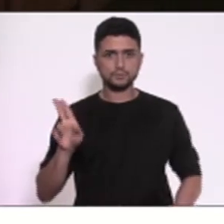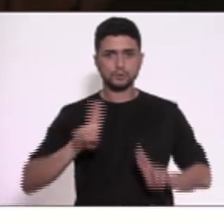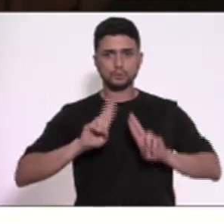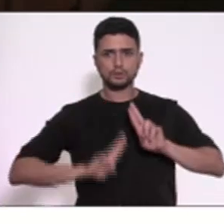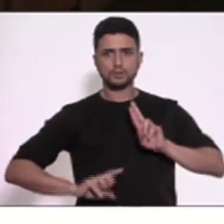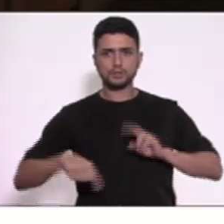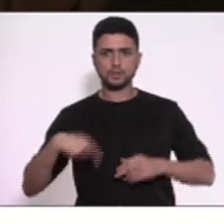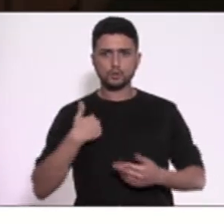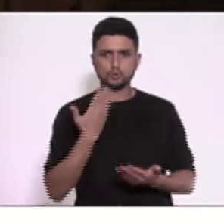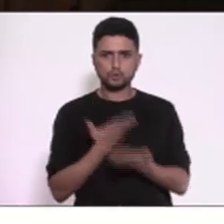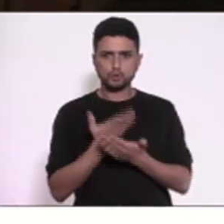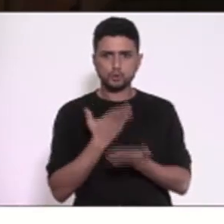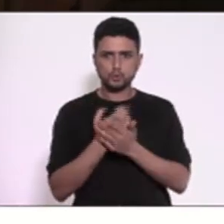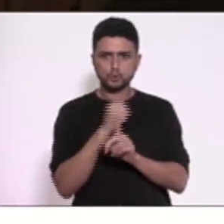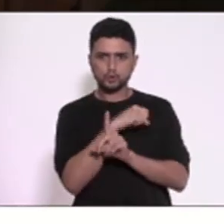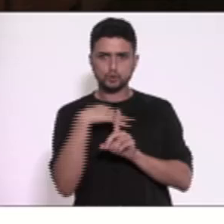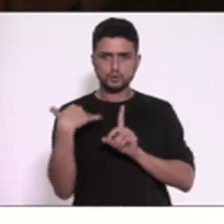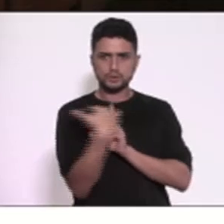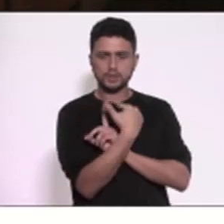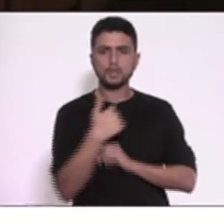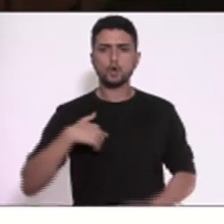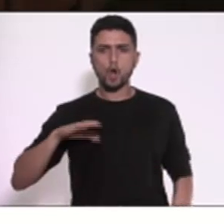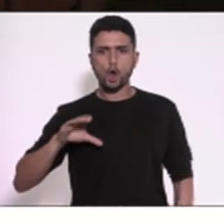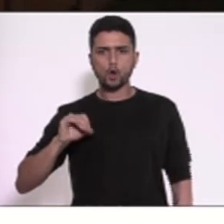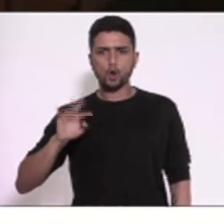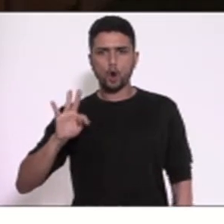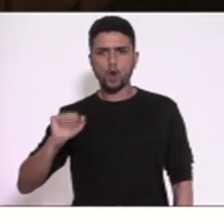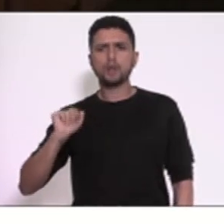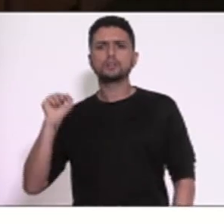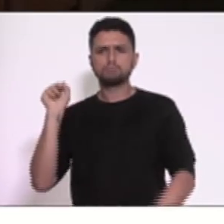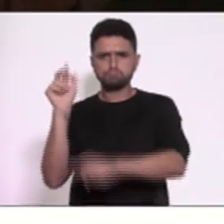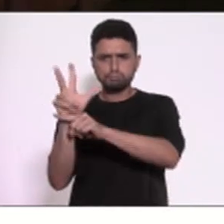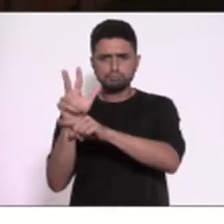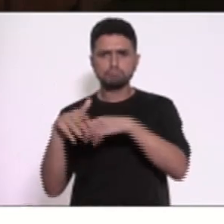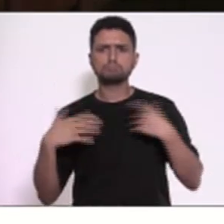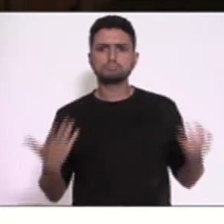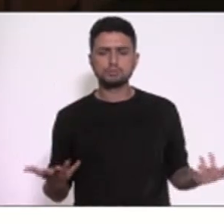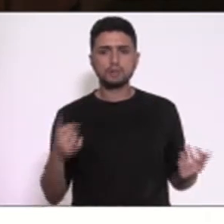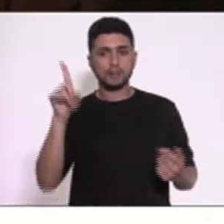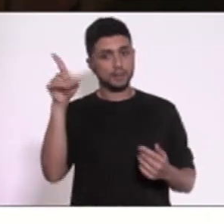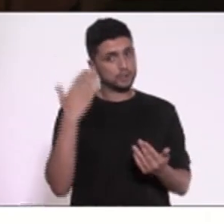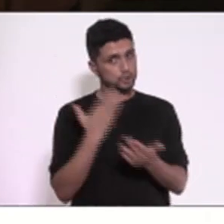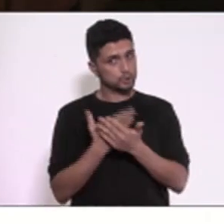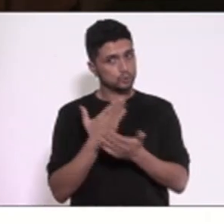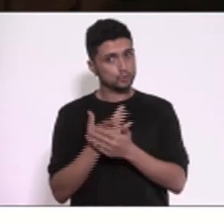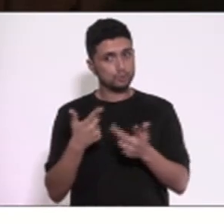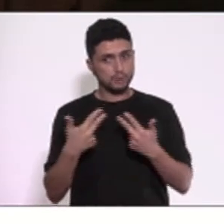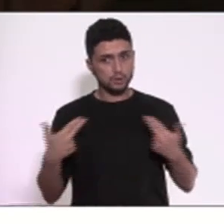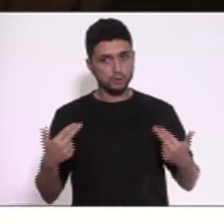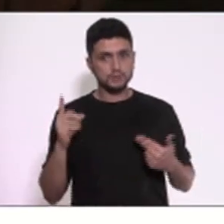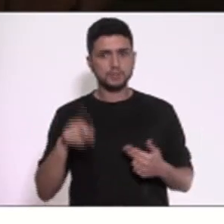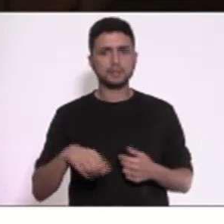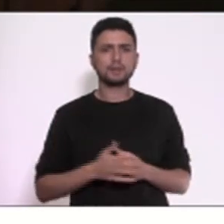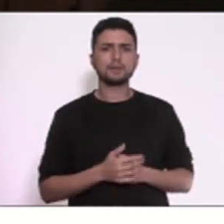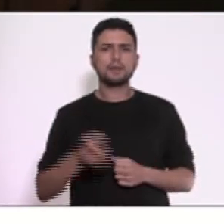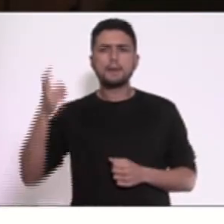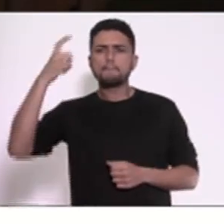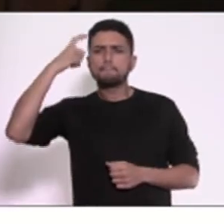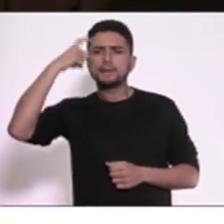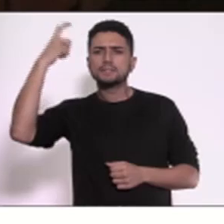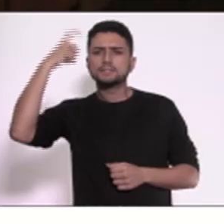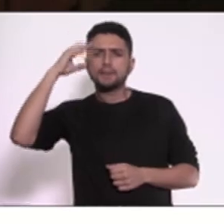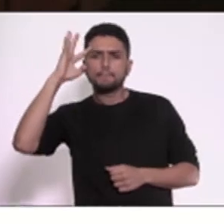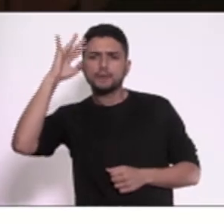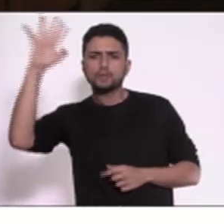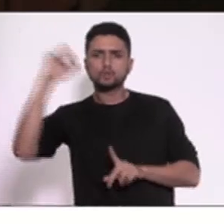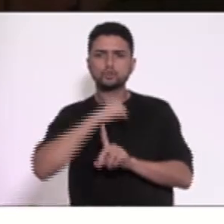Ciências Sociais, sou estudante cotista. E lá nós estudamos algo que é chamado na academia como pensamento social